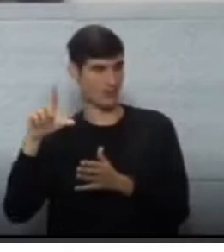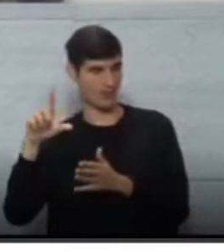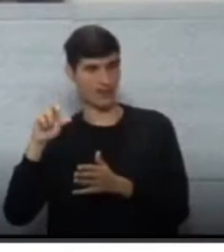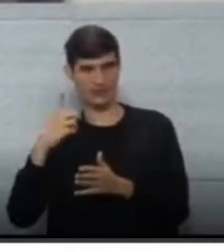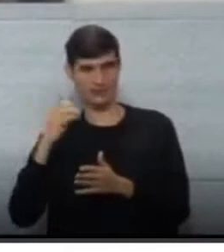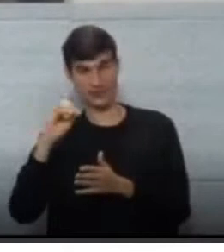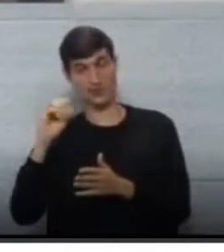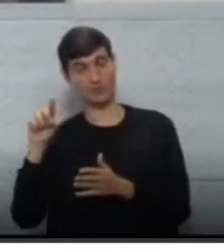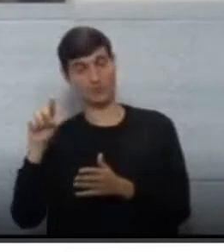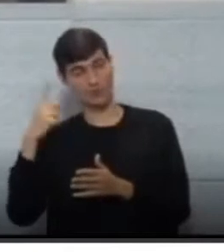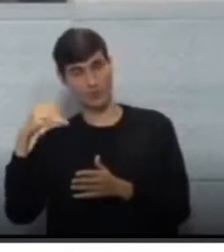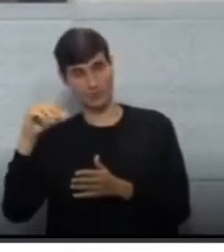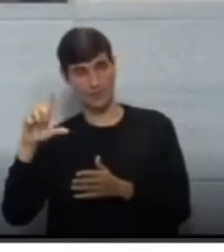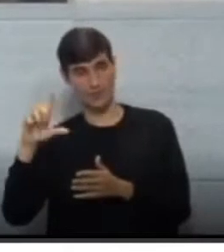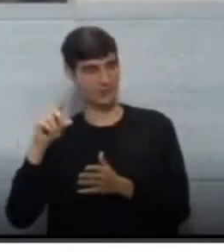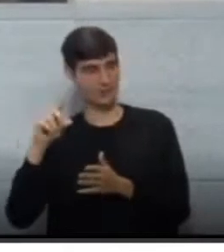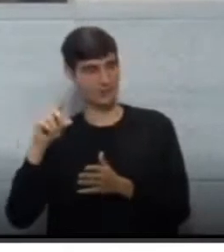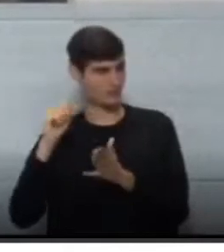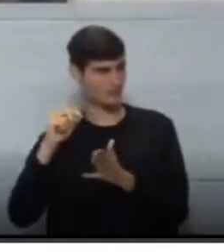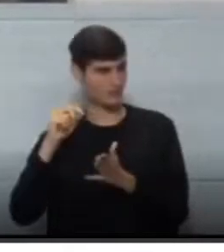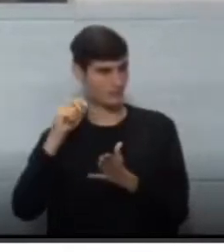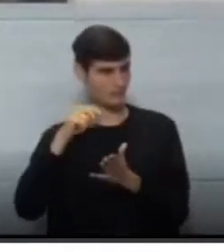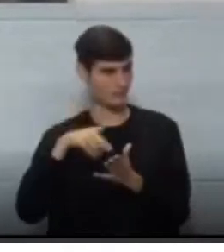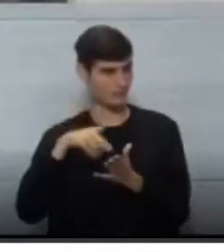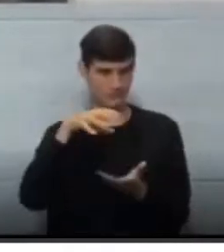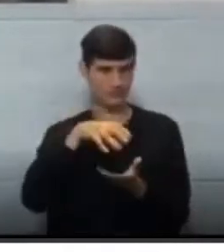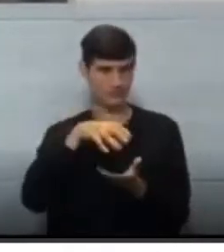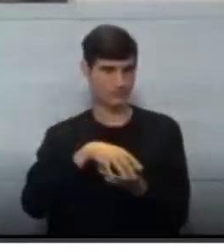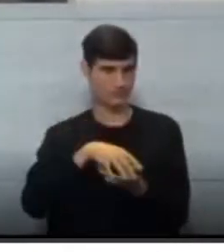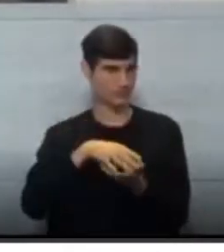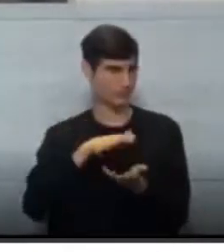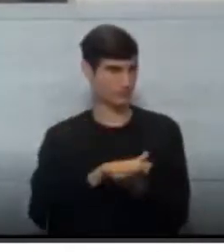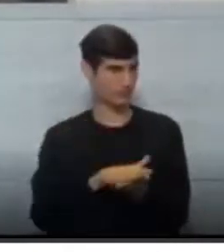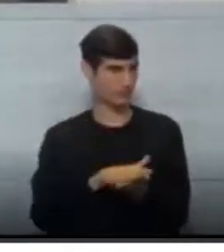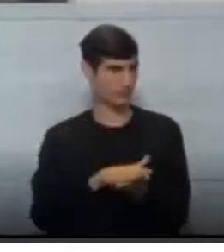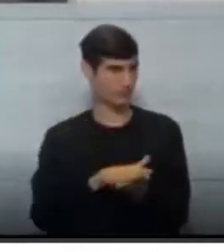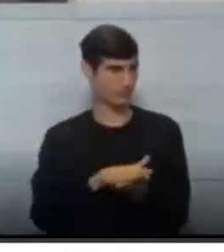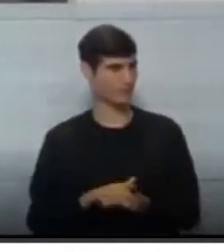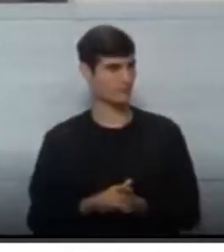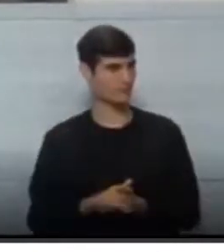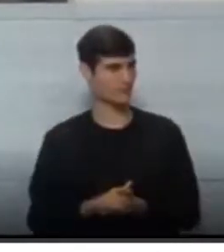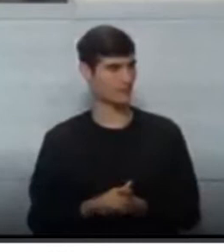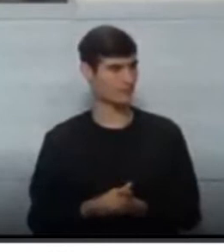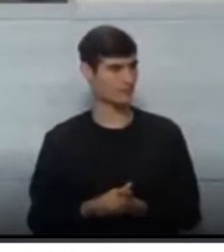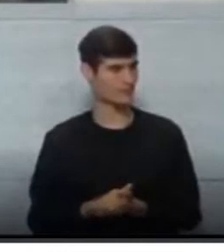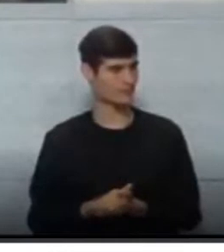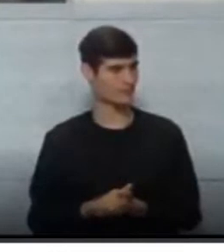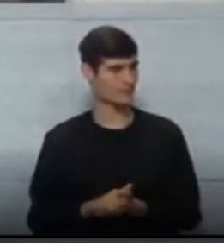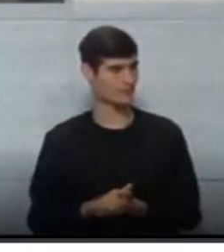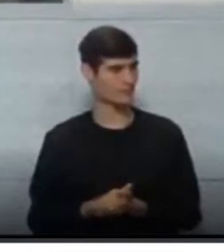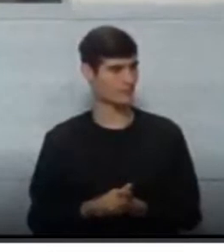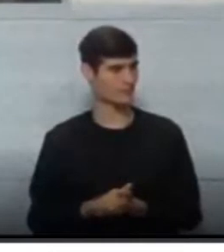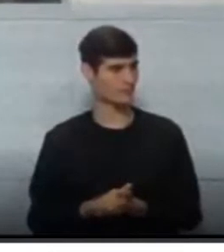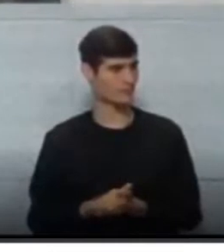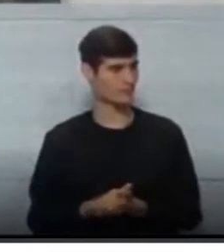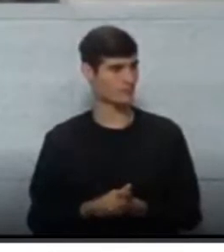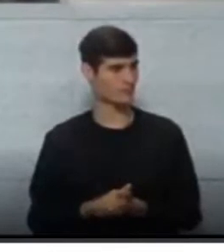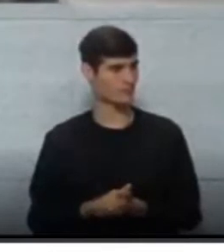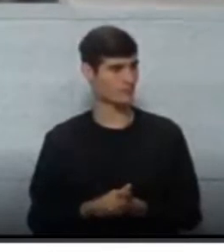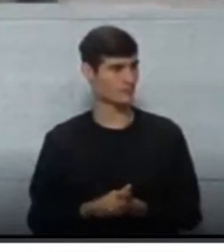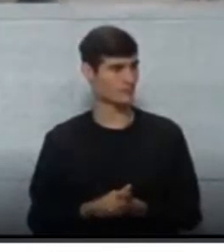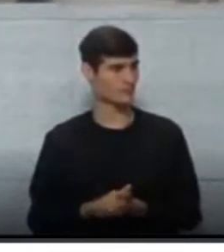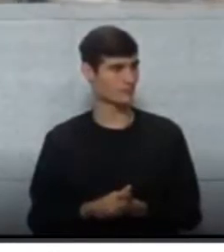pode utilizar até o pipetador automático, aquelas ponteiras azuis. Tá? Então, o pipetador automático também pode ser utilizado. Aí, como